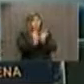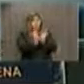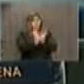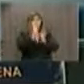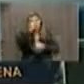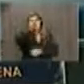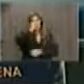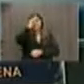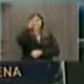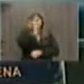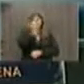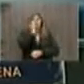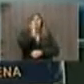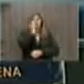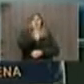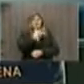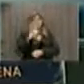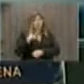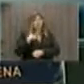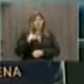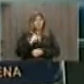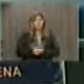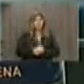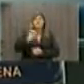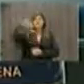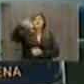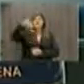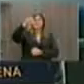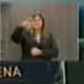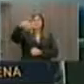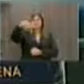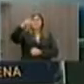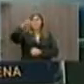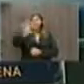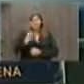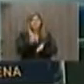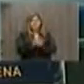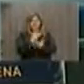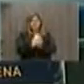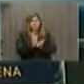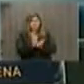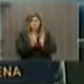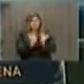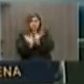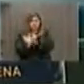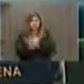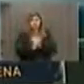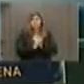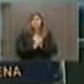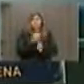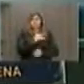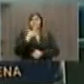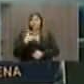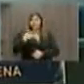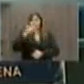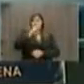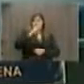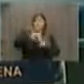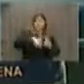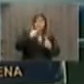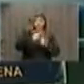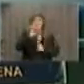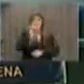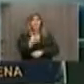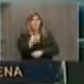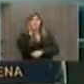Visão, reabrir a Maternidade Santa Maria, dividir os núcleos de saúde, que hoje são cinco para seis, e em cada núcleo desse